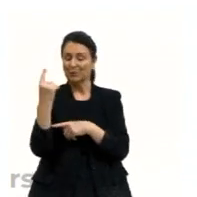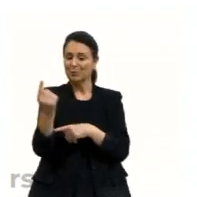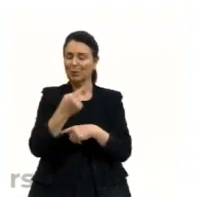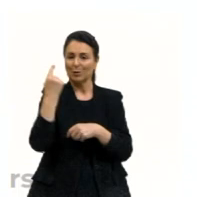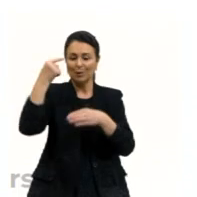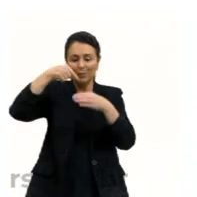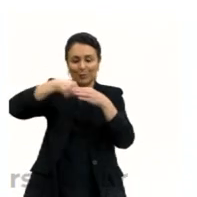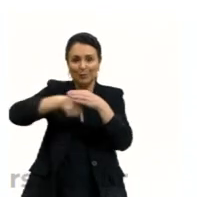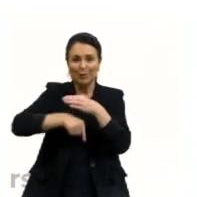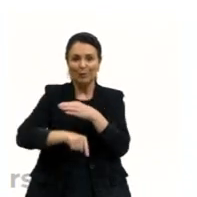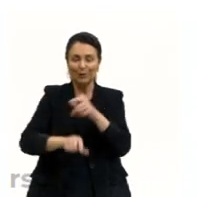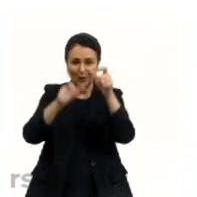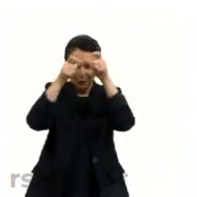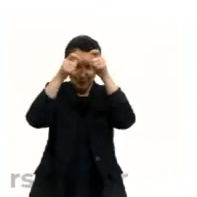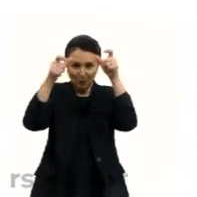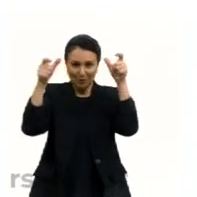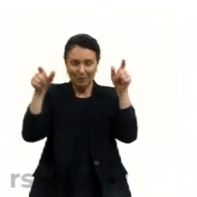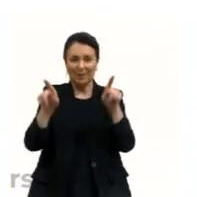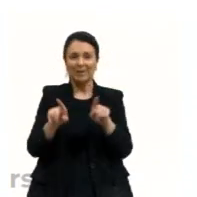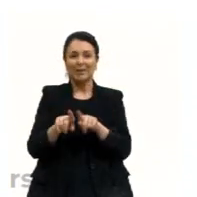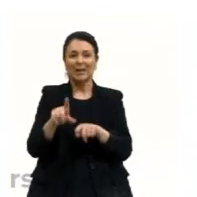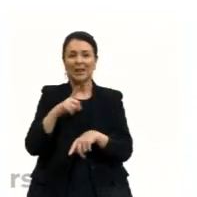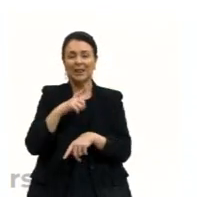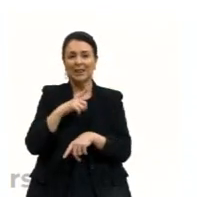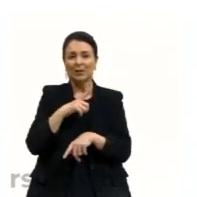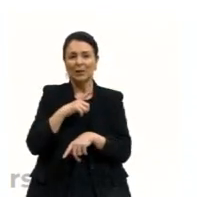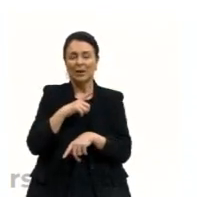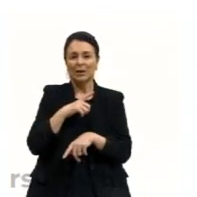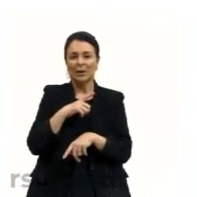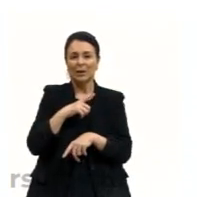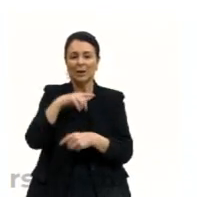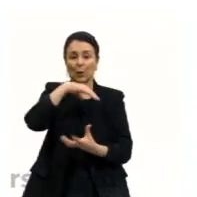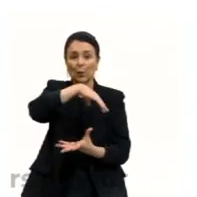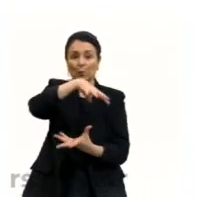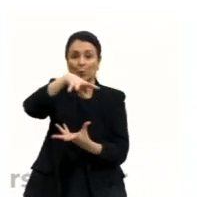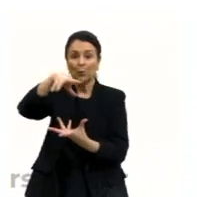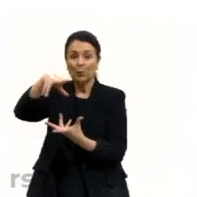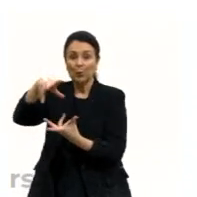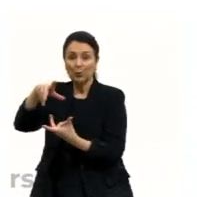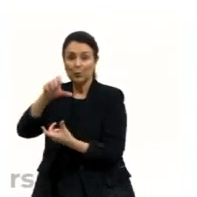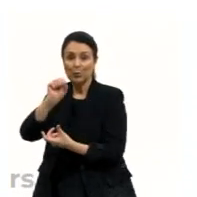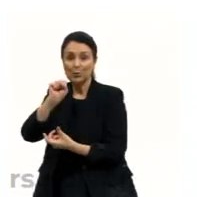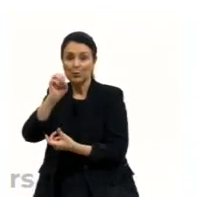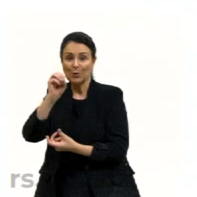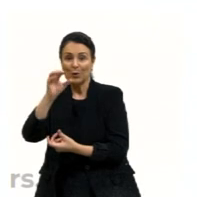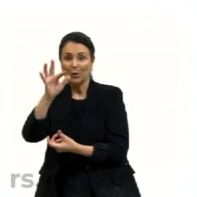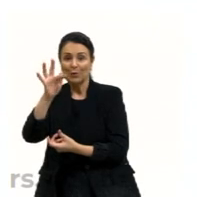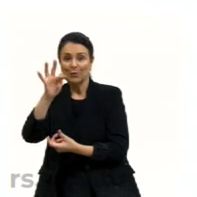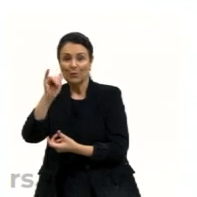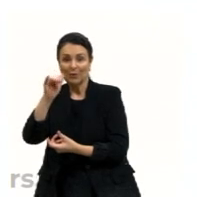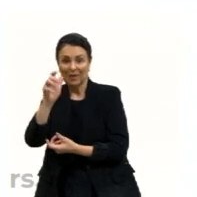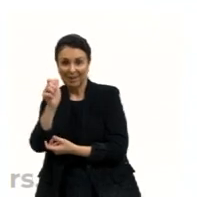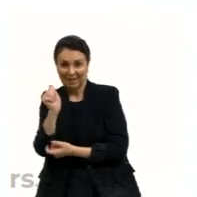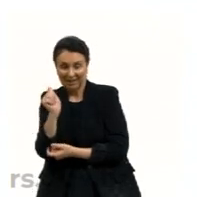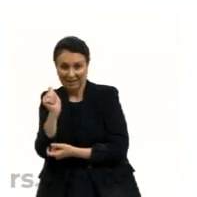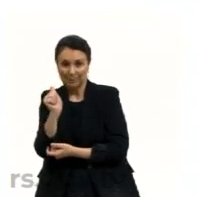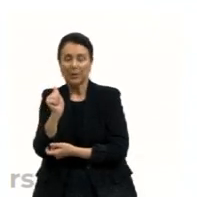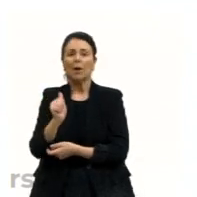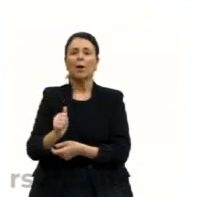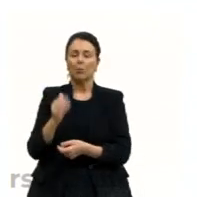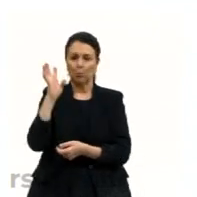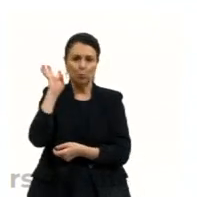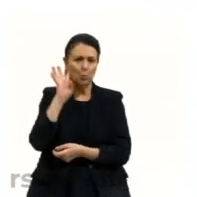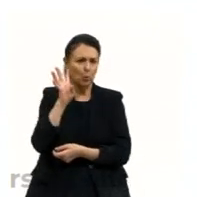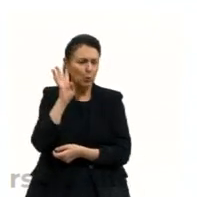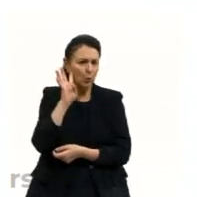aprofundarmos os conhecimentos eu trago aqui O Mundo de Sofia é um filme bacana que pode ser assistido